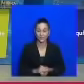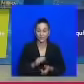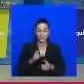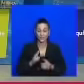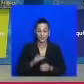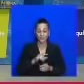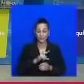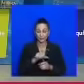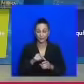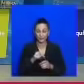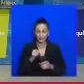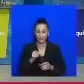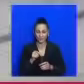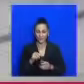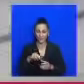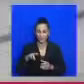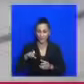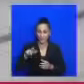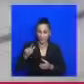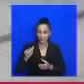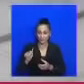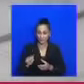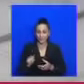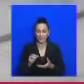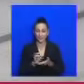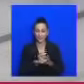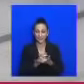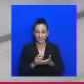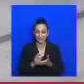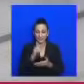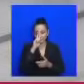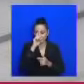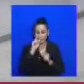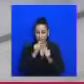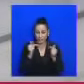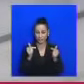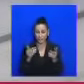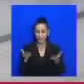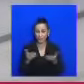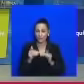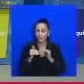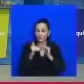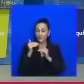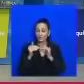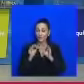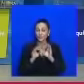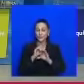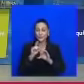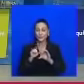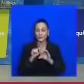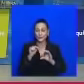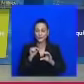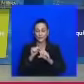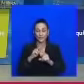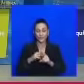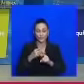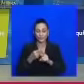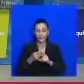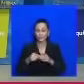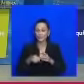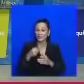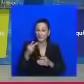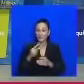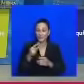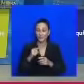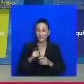Já realizamos os sorteios da Mega Sena, da Quina, do Dia de Sorte. E agora os preparativos para a realização do segundo sorteio da